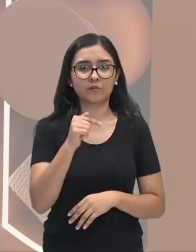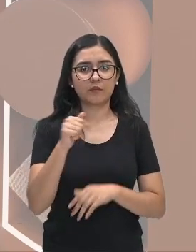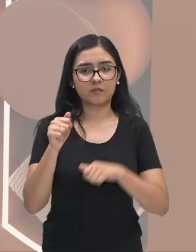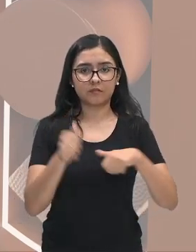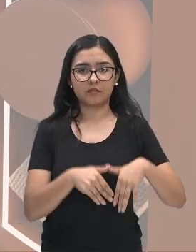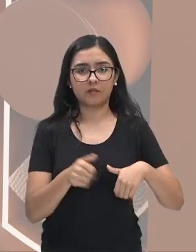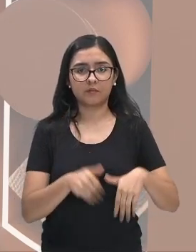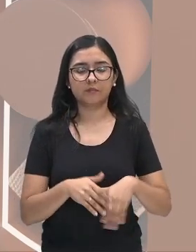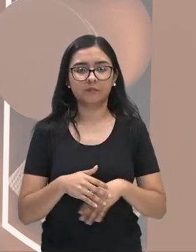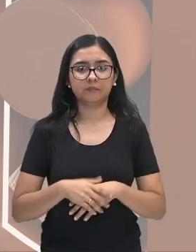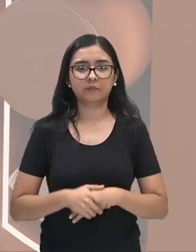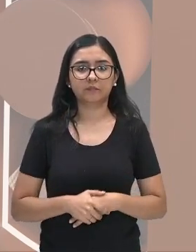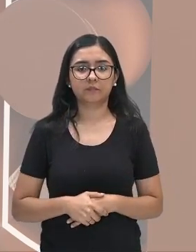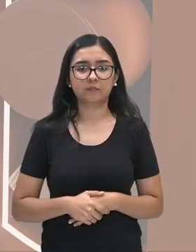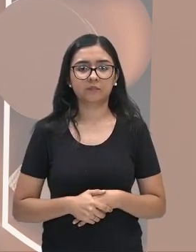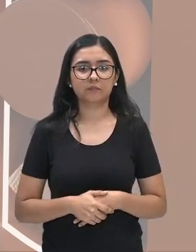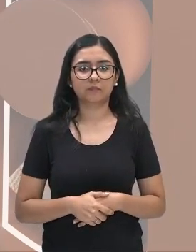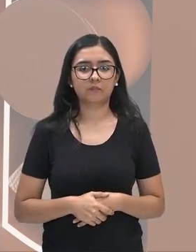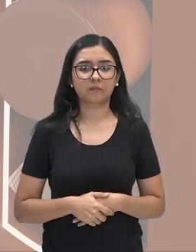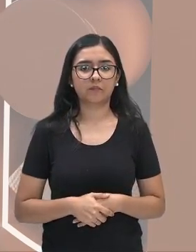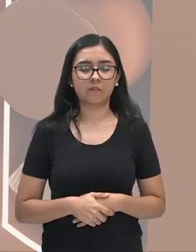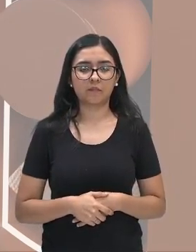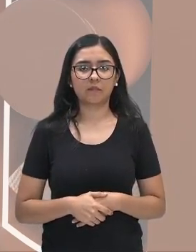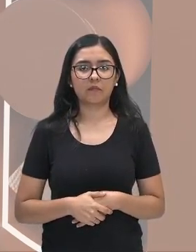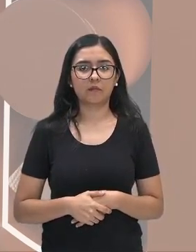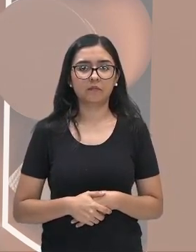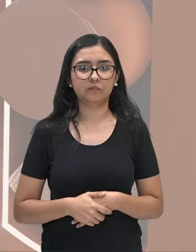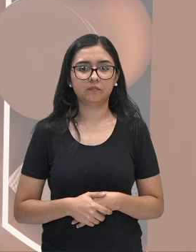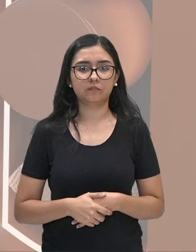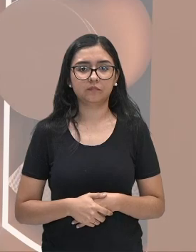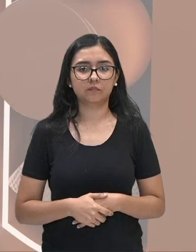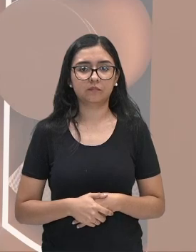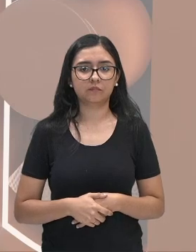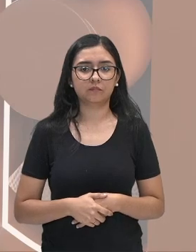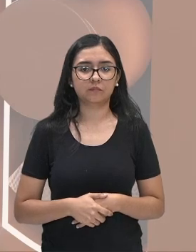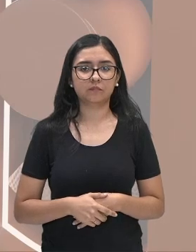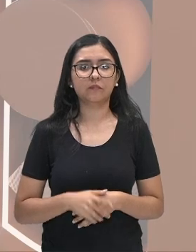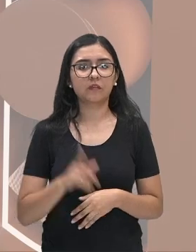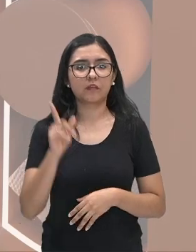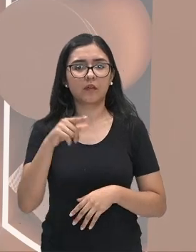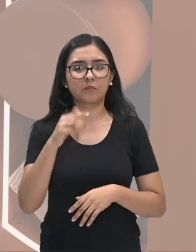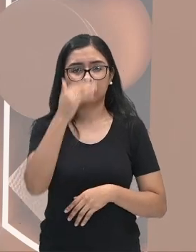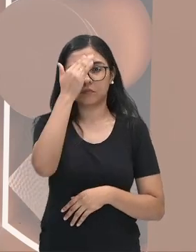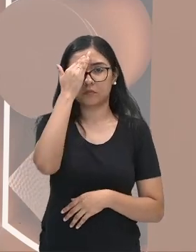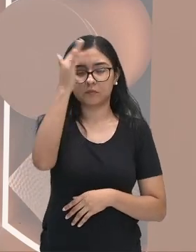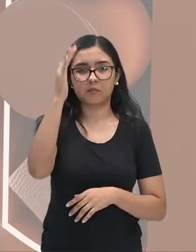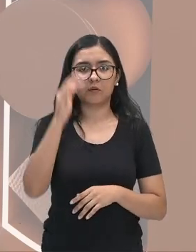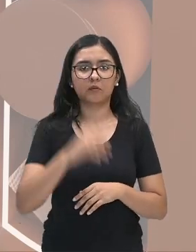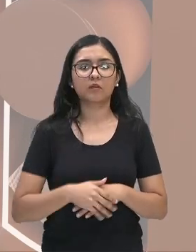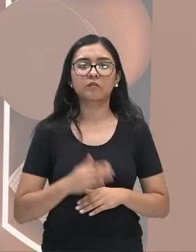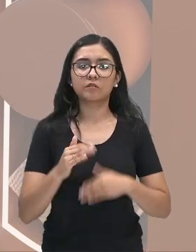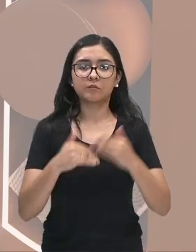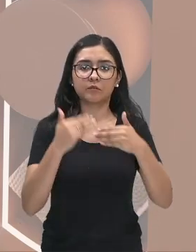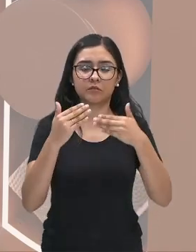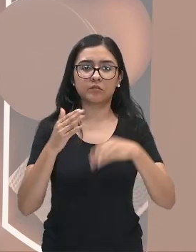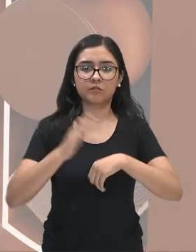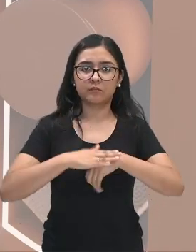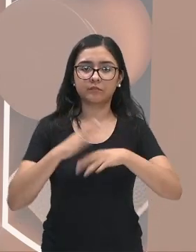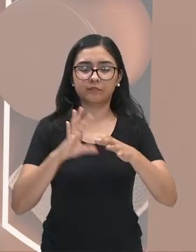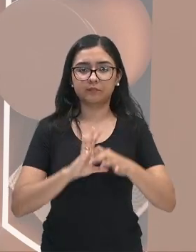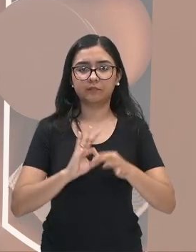isso? 7 de setembro, que vai ser o ápice, né, do processo de